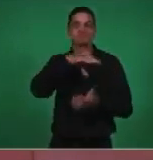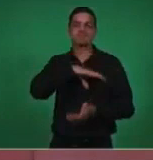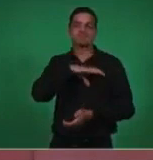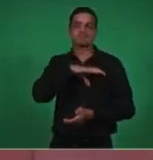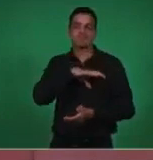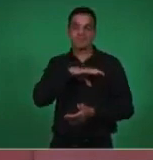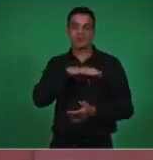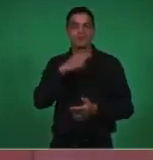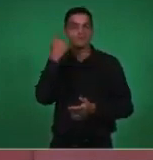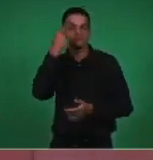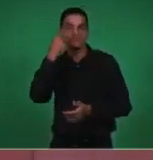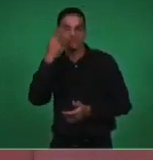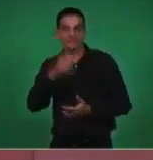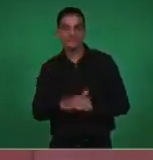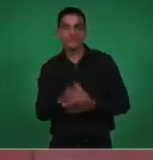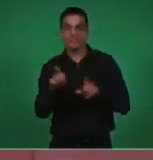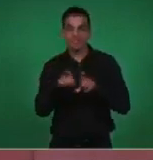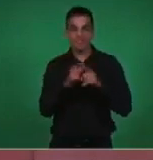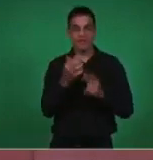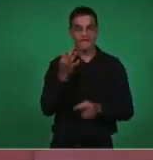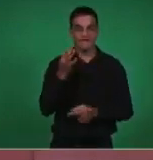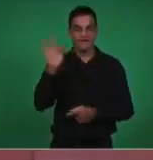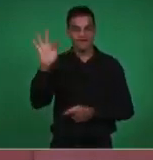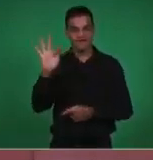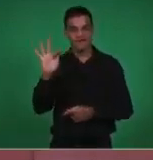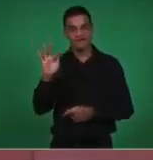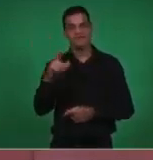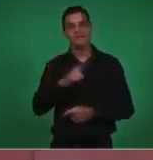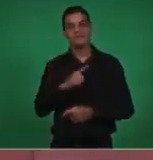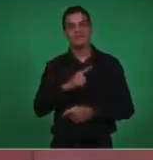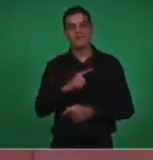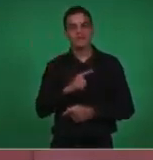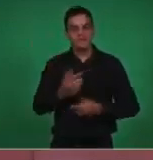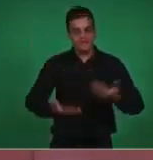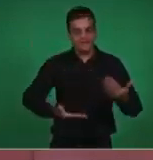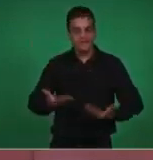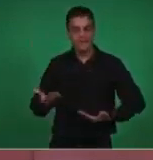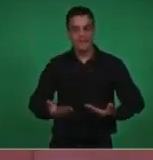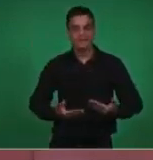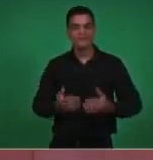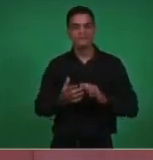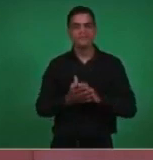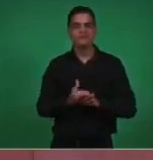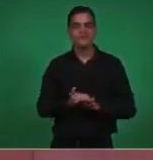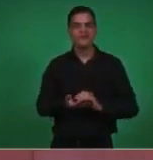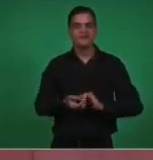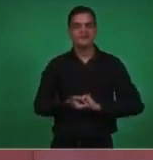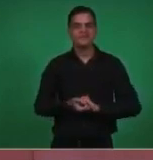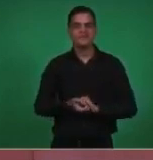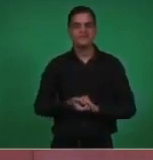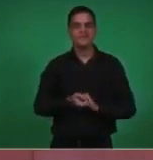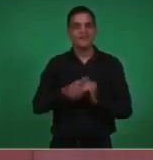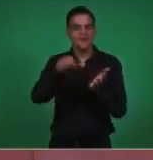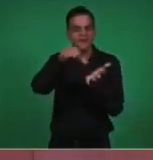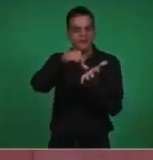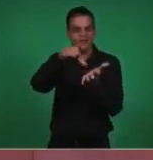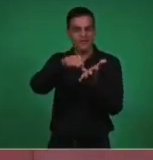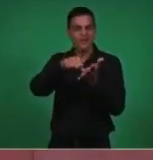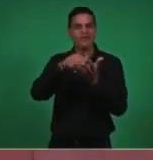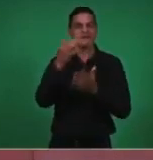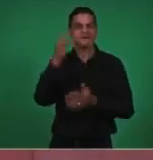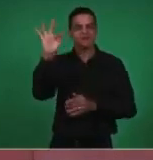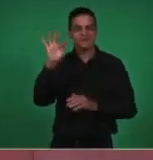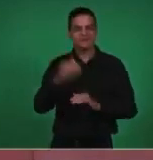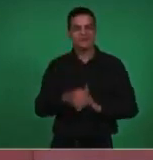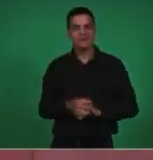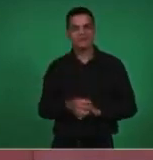Na França, nós estamos com as irmãs em Paris. Na Inglaterra, as irmãs estão